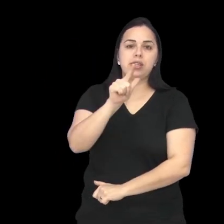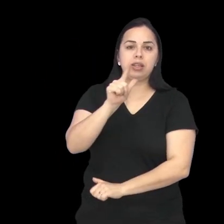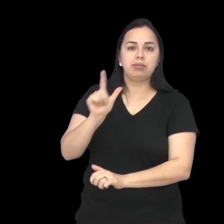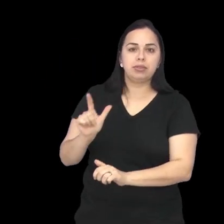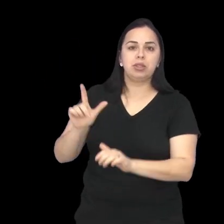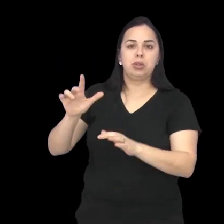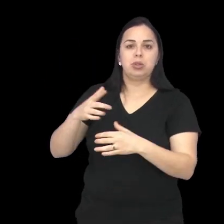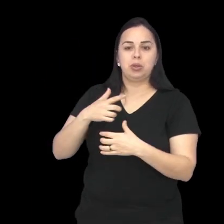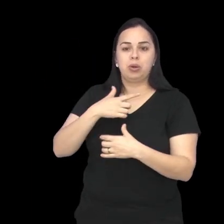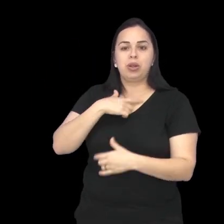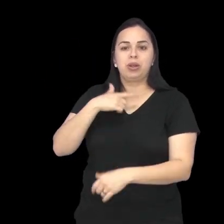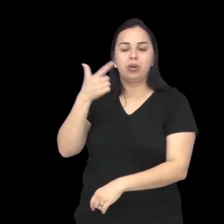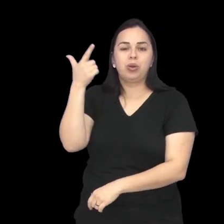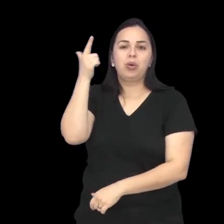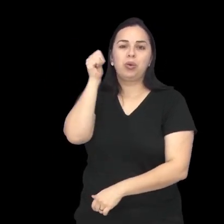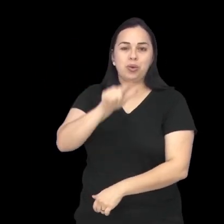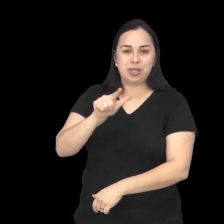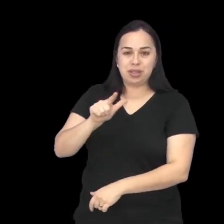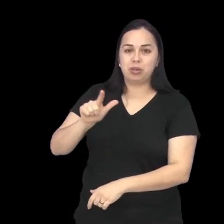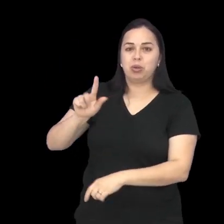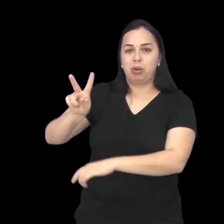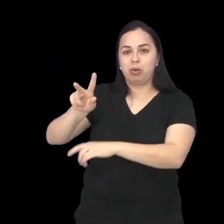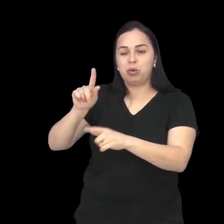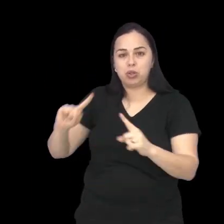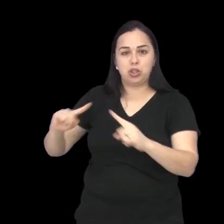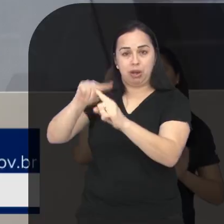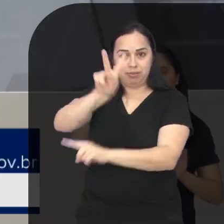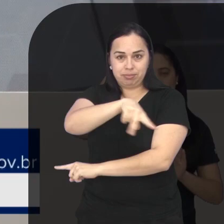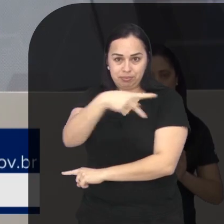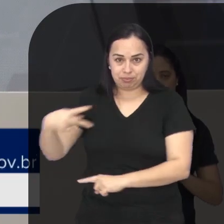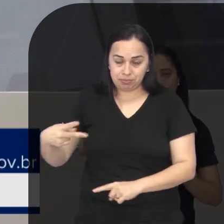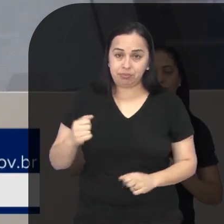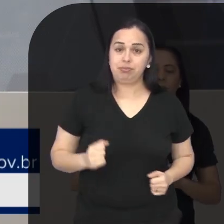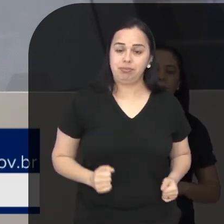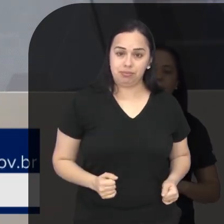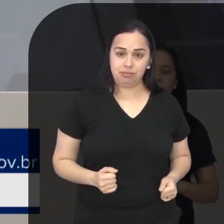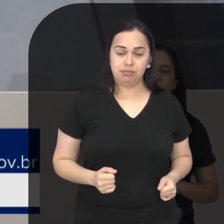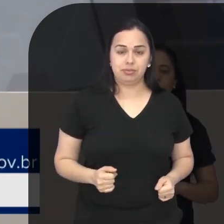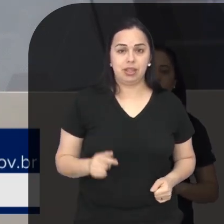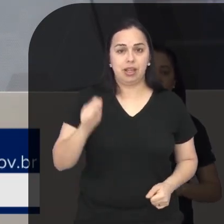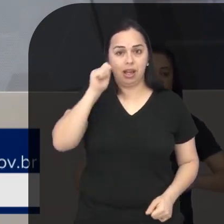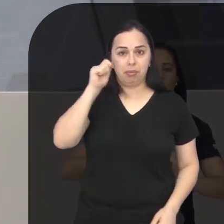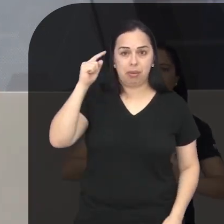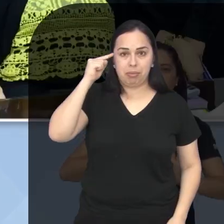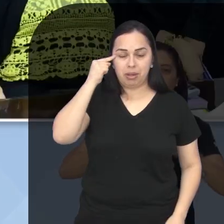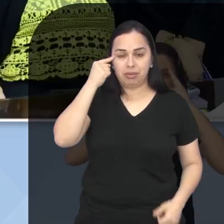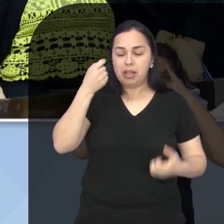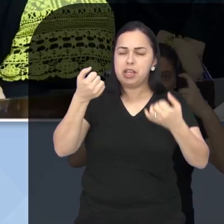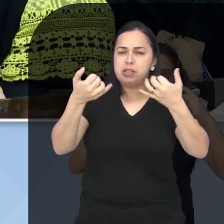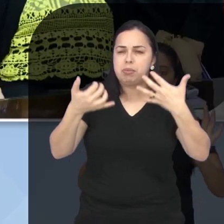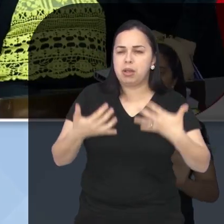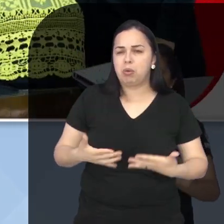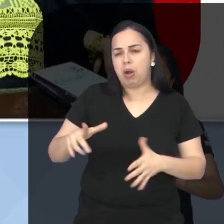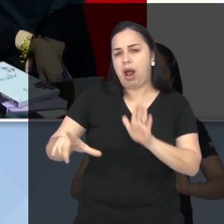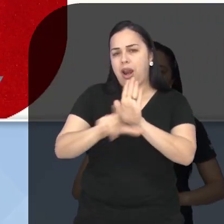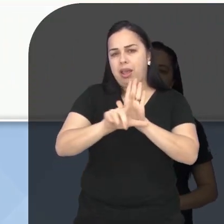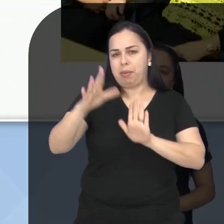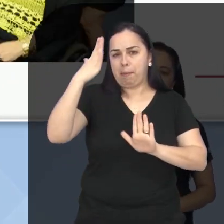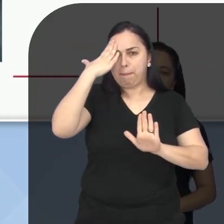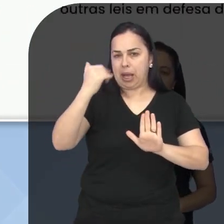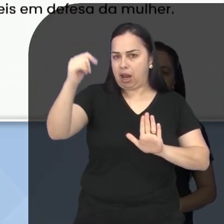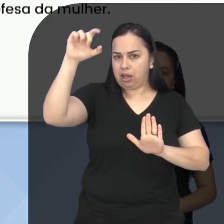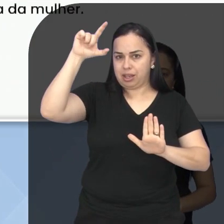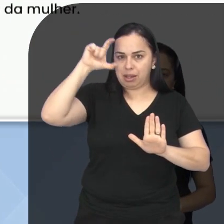conquista do 10º título consecutivo nos Jogos Regionais. Já a vereadora Amélia Naomi fez um histórico da Lei Maria da Penha,